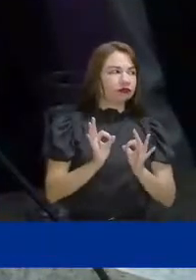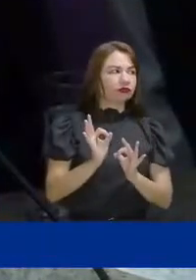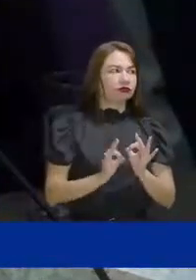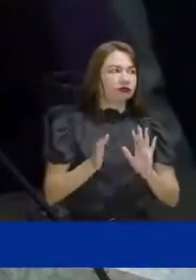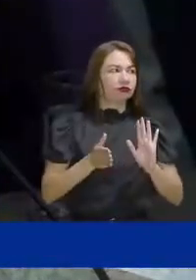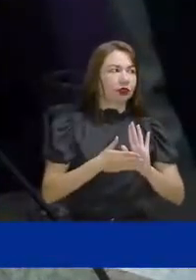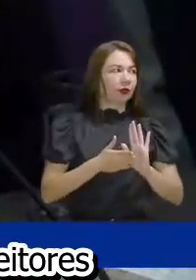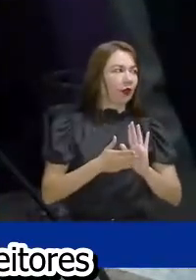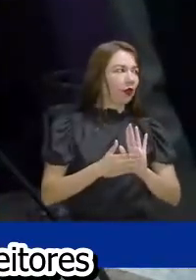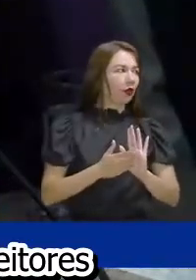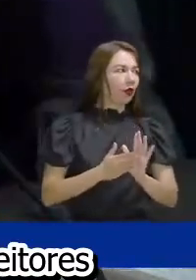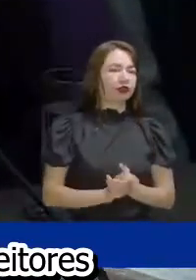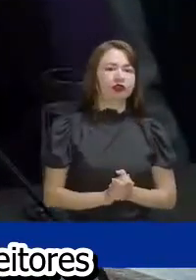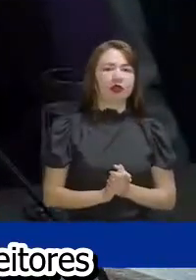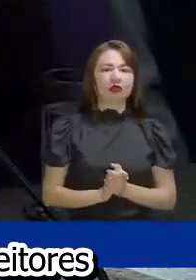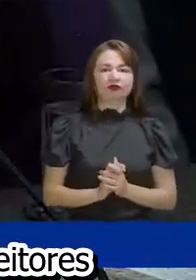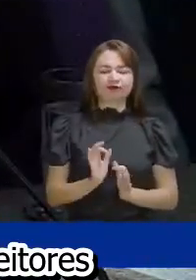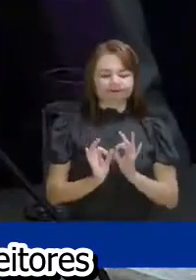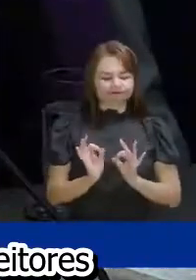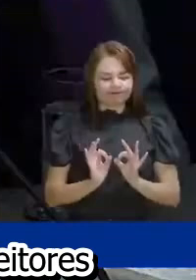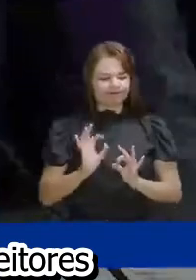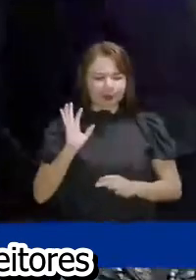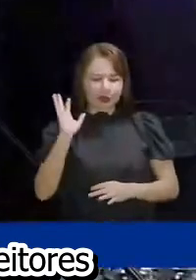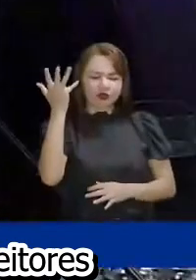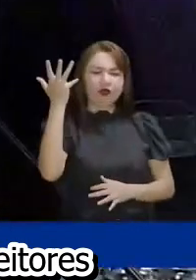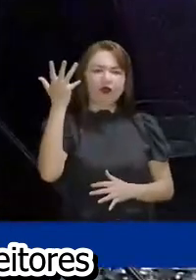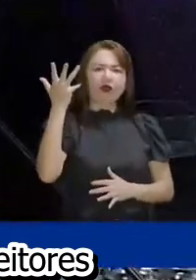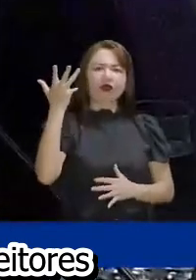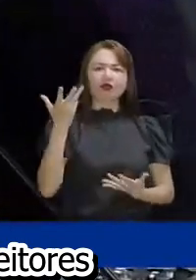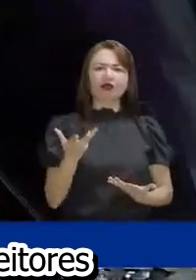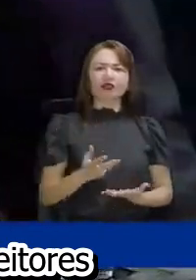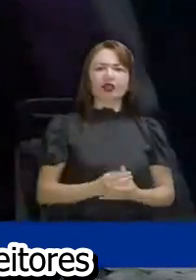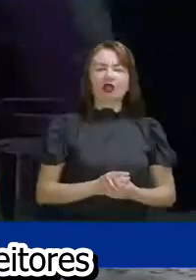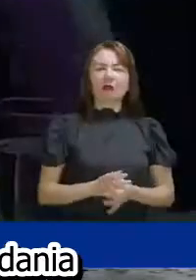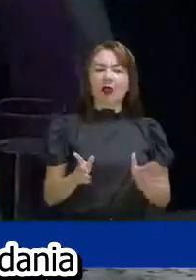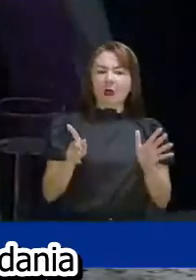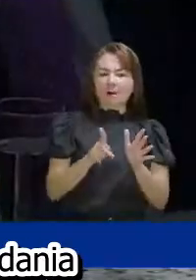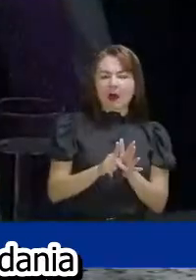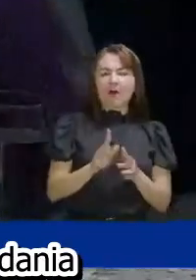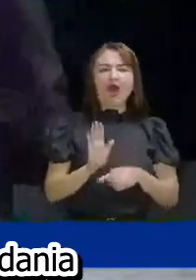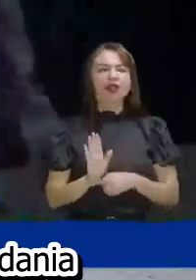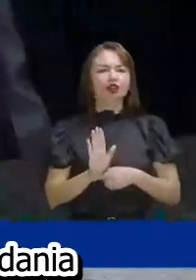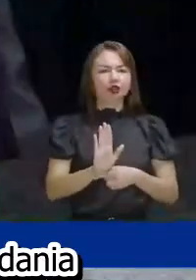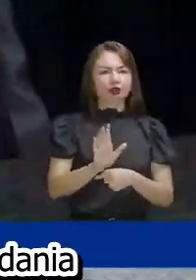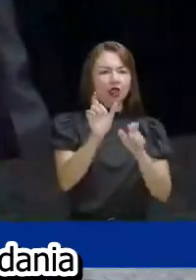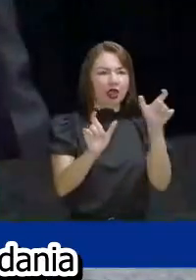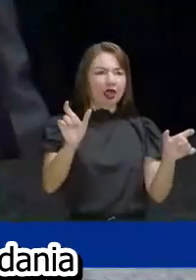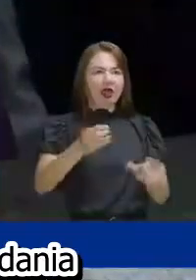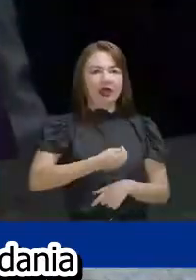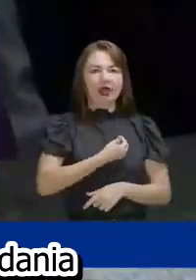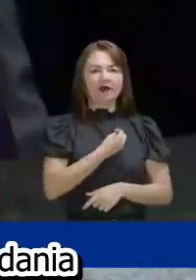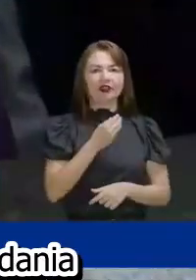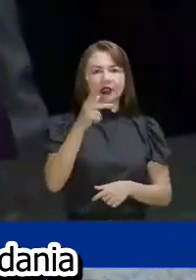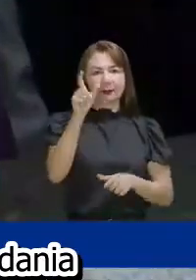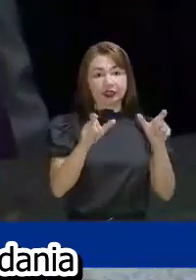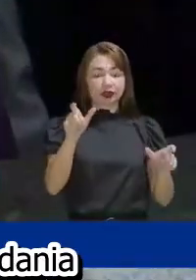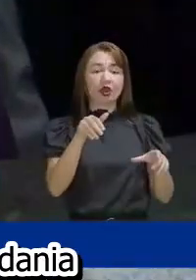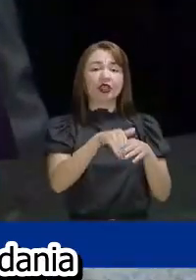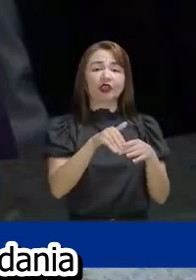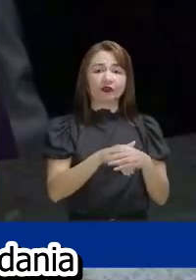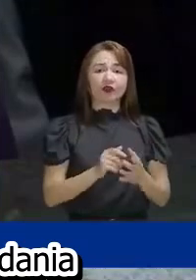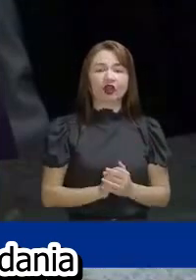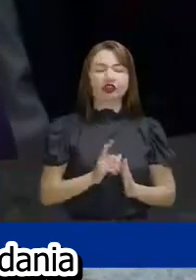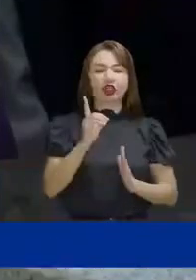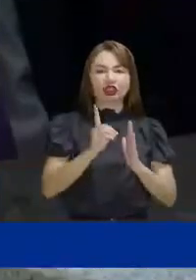propostas e uniformizadas soluções que impactam na vida dos eleitores e eleitoras, para que possam exercer o